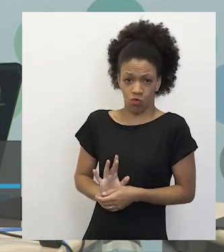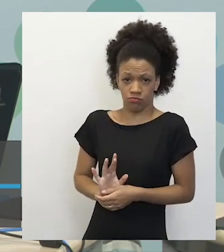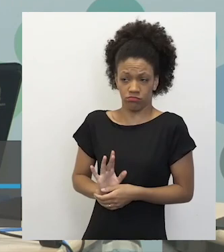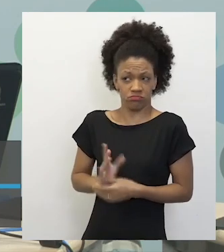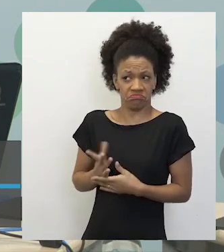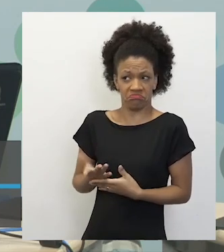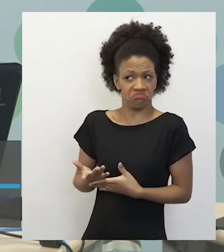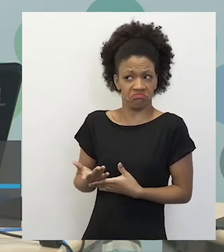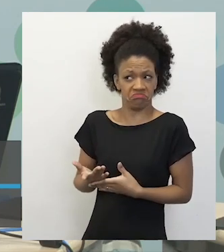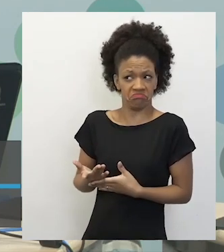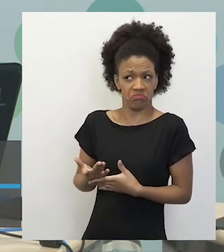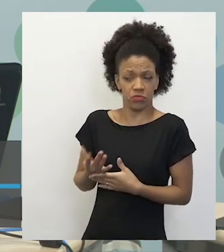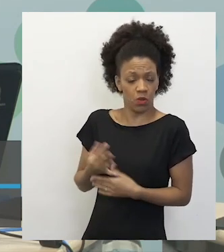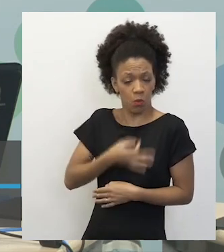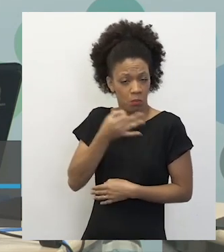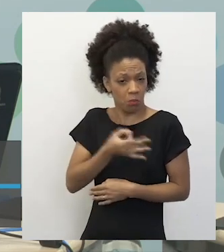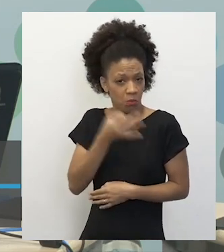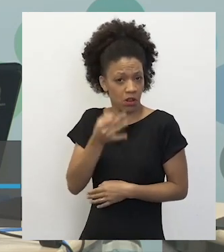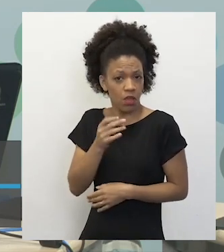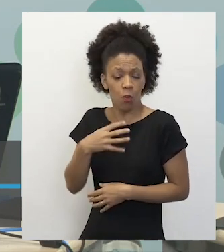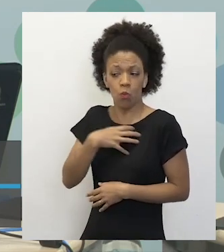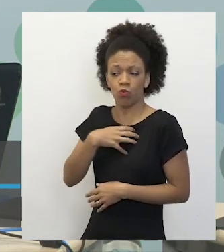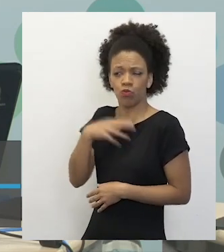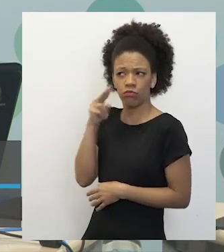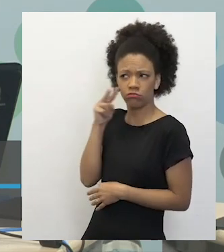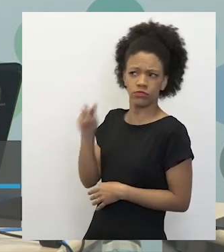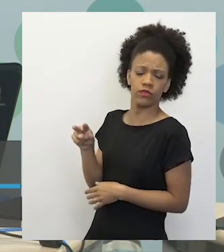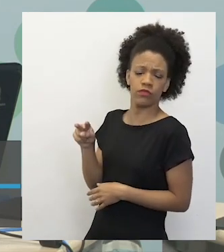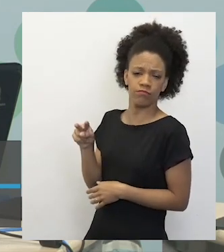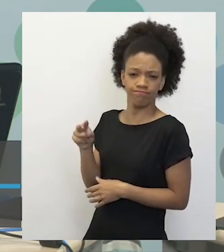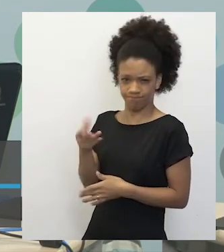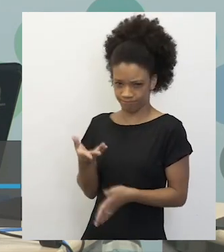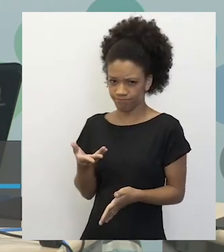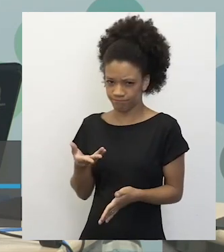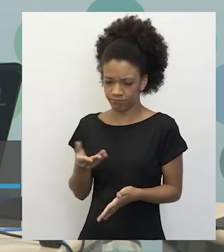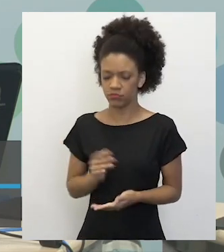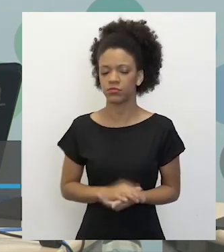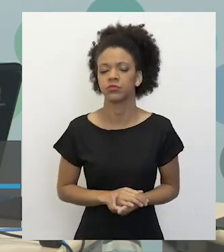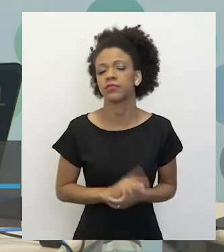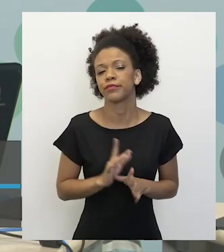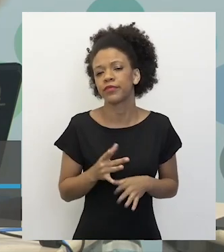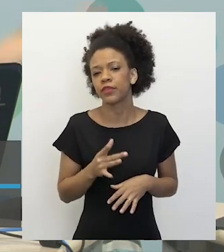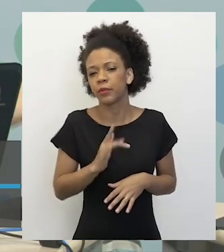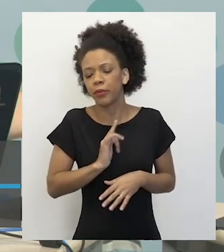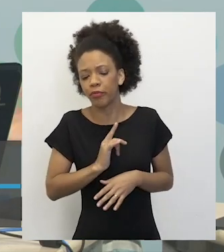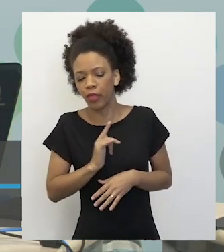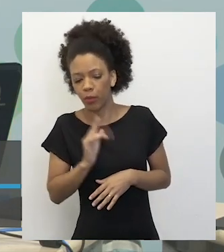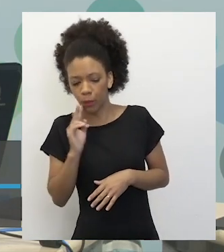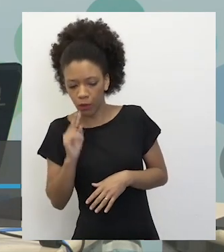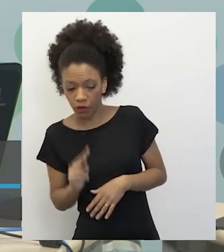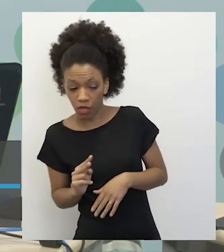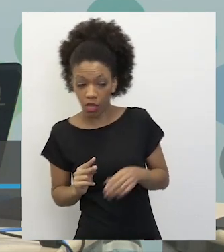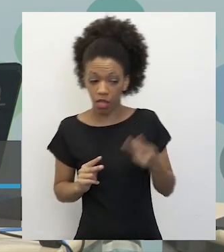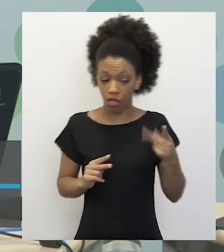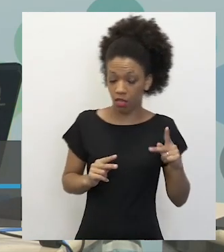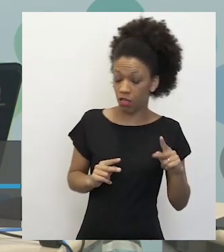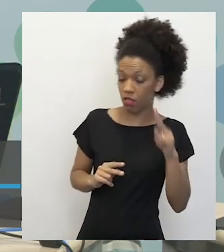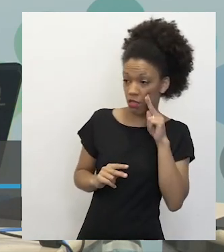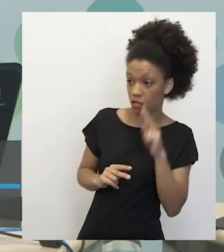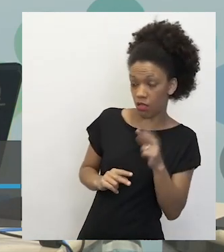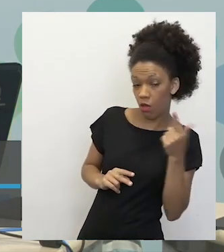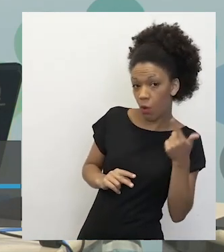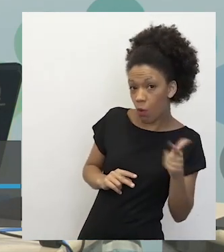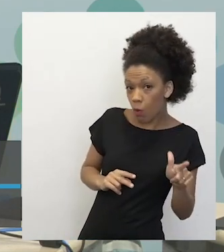sob o seu ponto de vista, cada um sob o seu próprio olhar. Então, eu tenho um olhar, a Andréia tem outro,